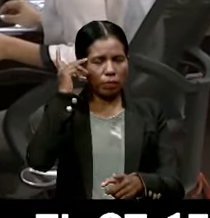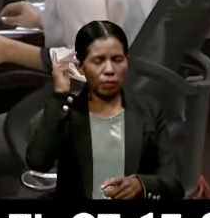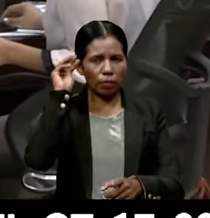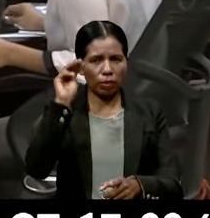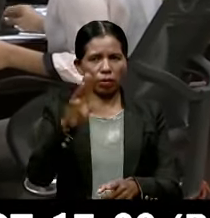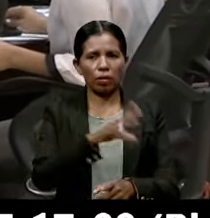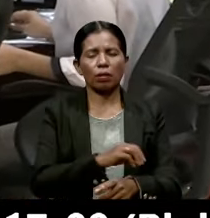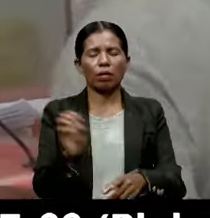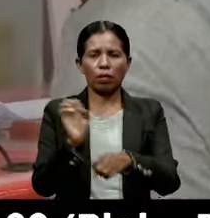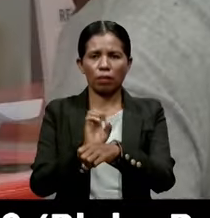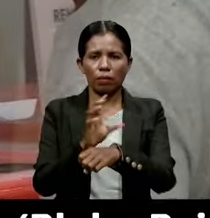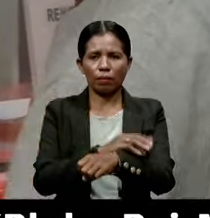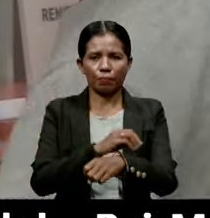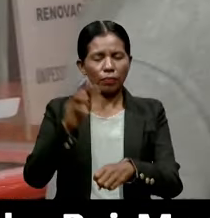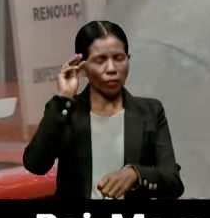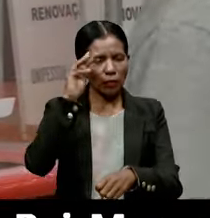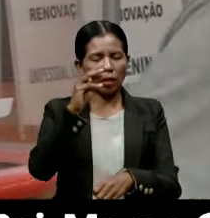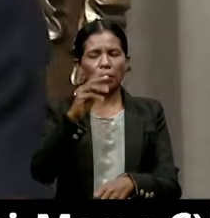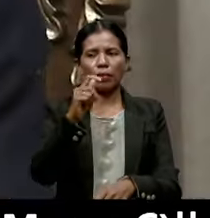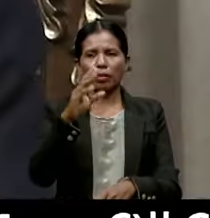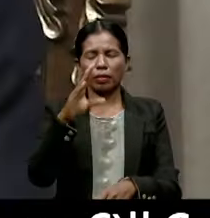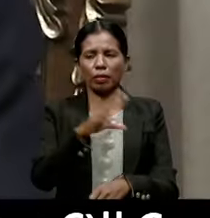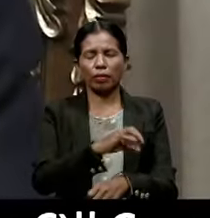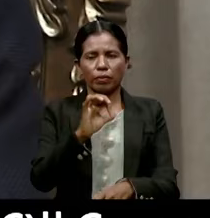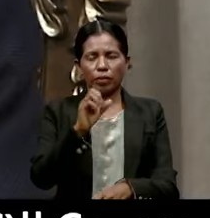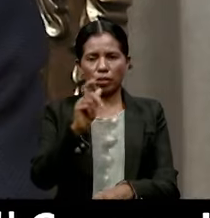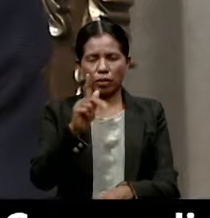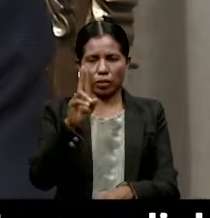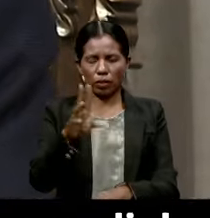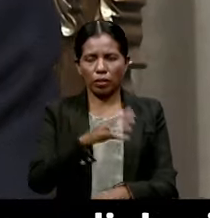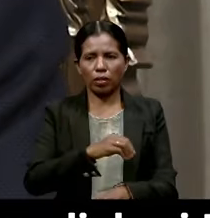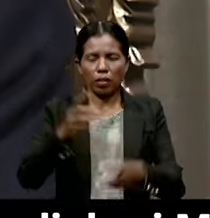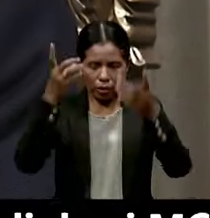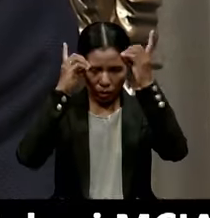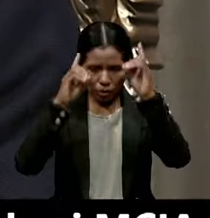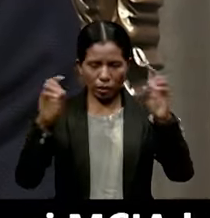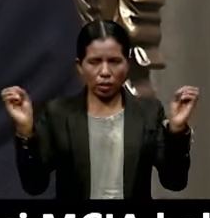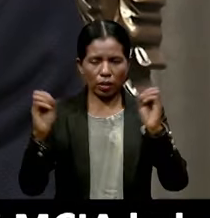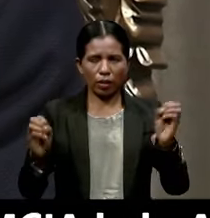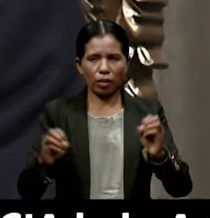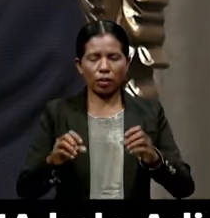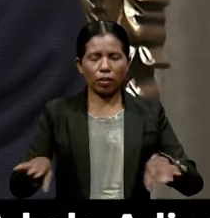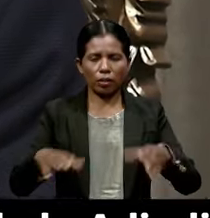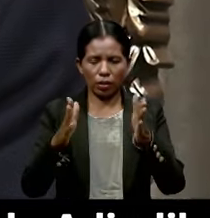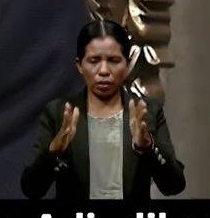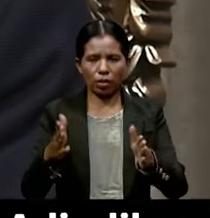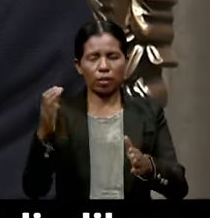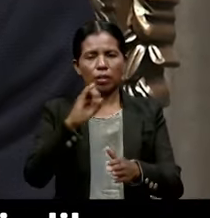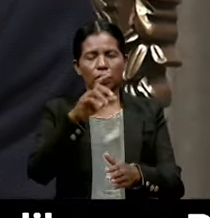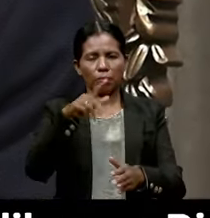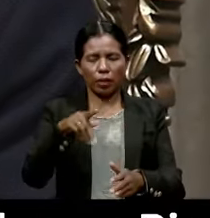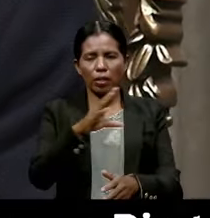coordenador assunto econômico no ministro turismo no ambiente Francisco Albuadilai decidi la prolonga funcionário contratado sira iha IP no